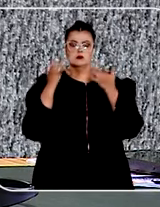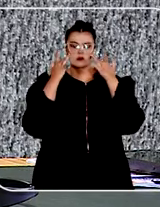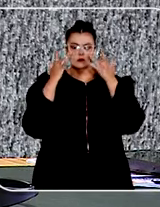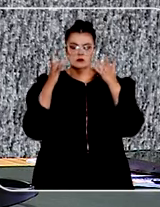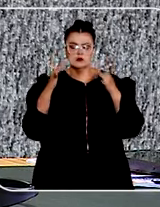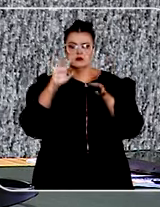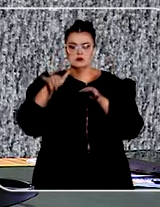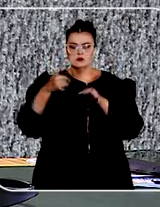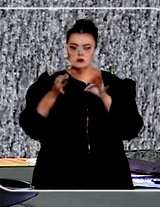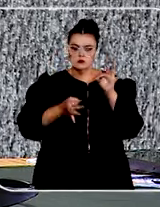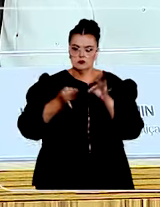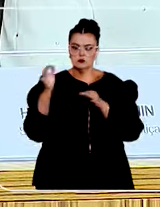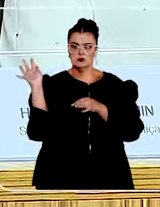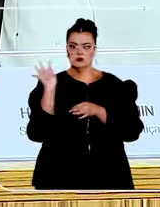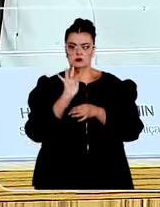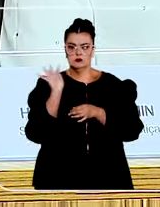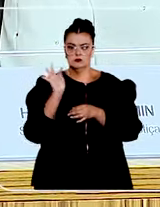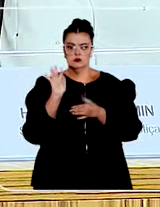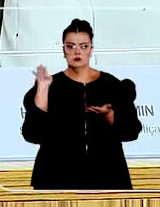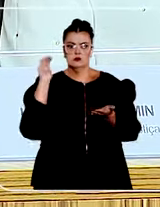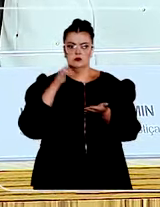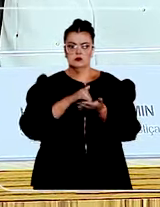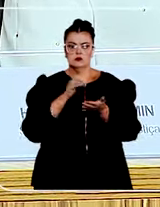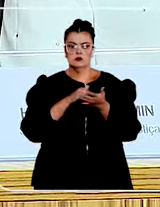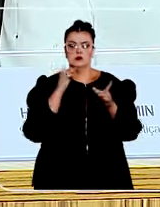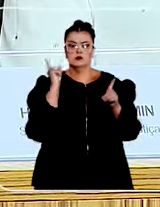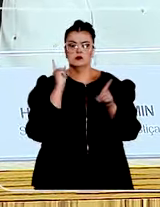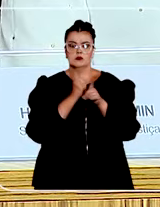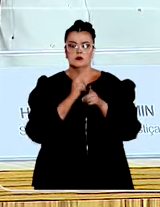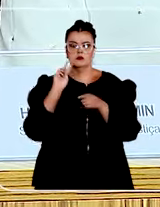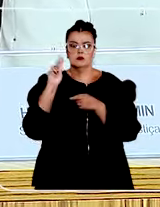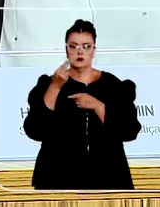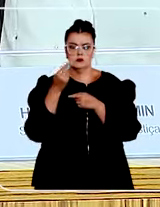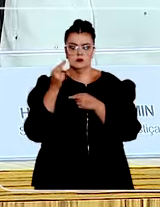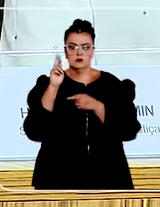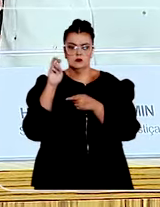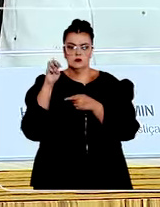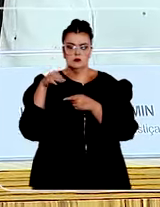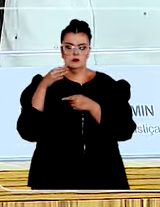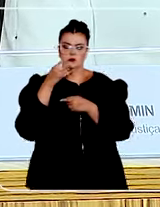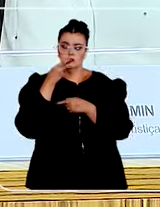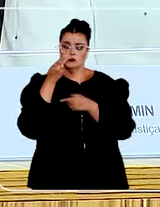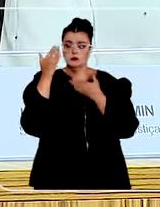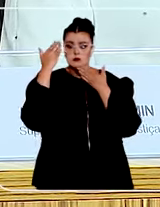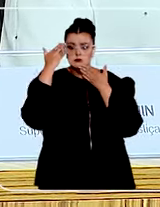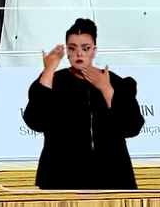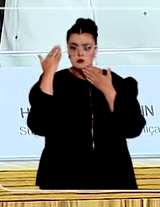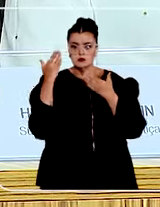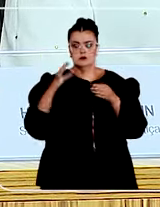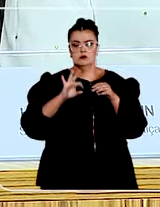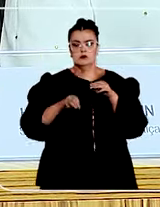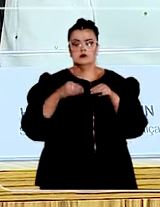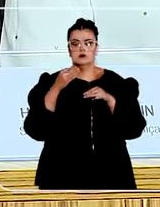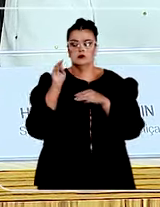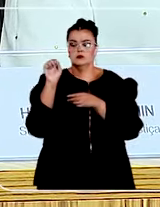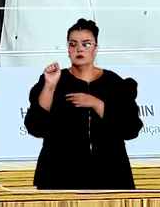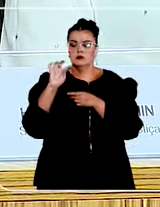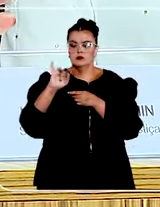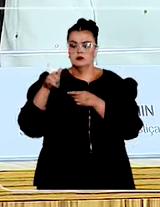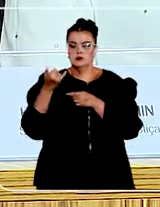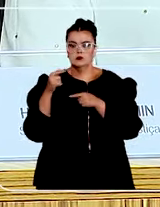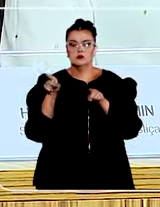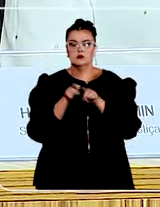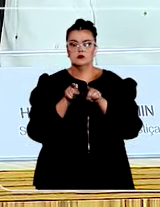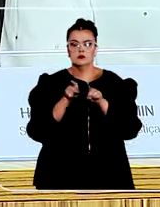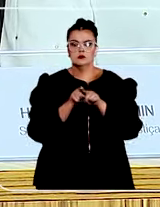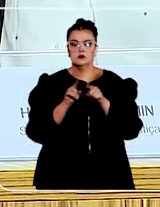jurisprudencial francês ao final do encontro o ministro Herman Benjamin agradeceu a participação dos ministros do STJ